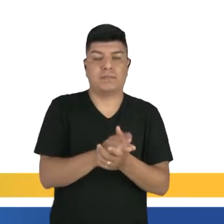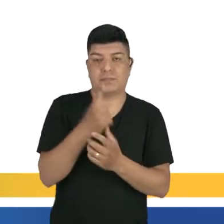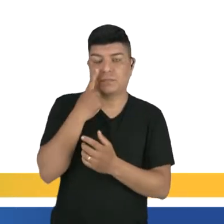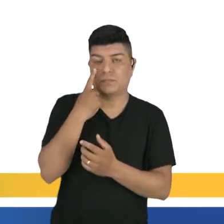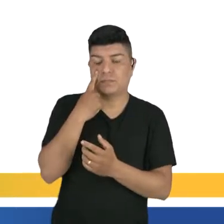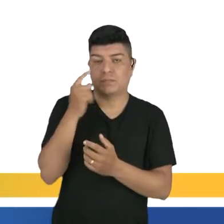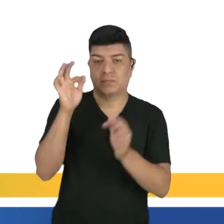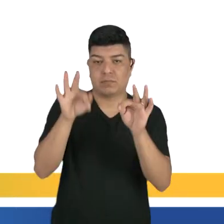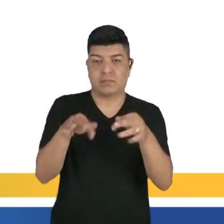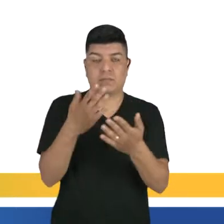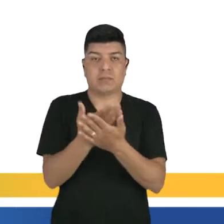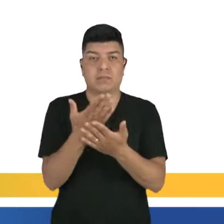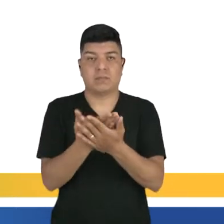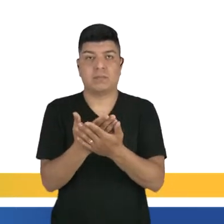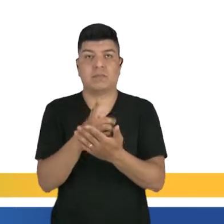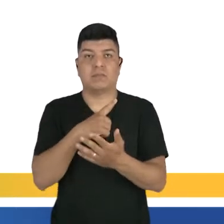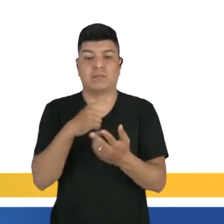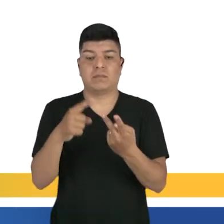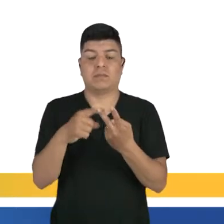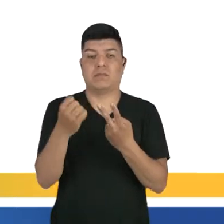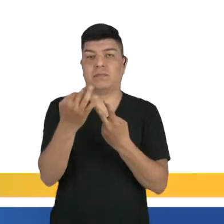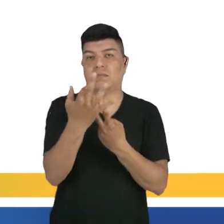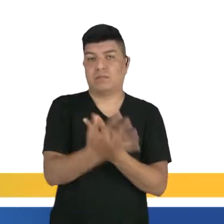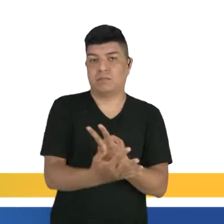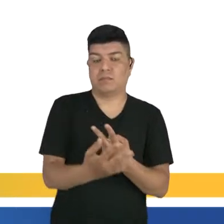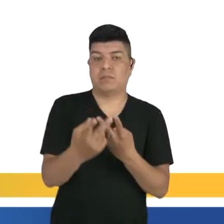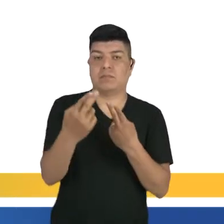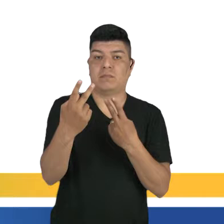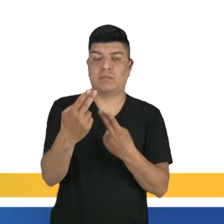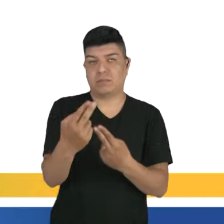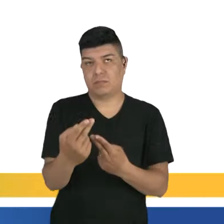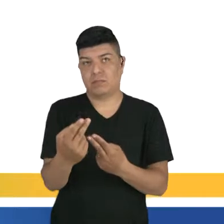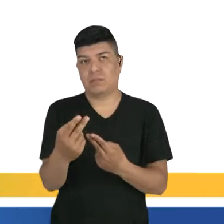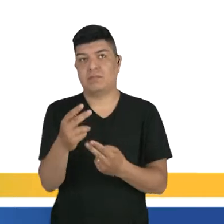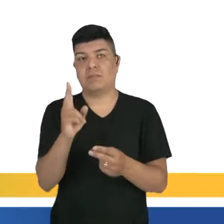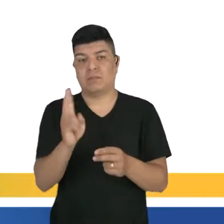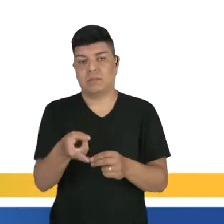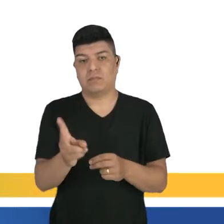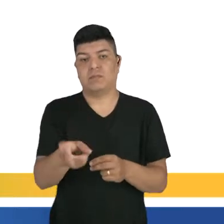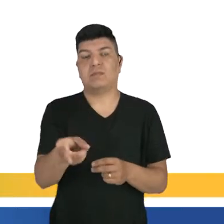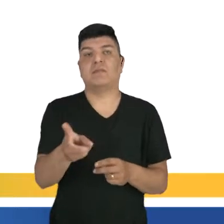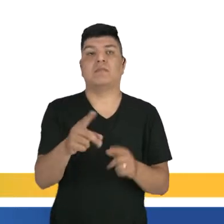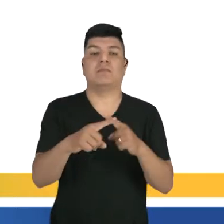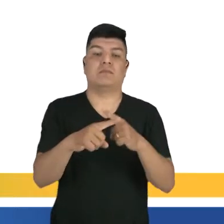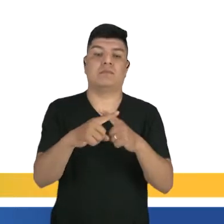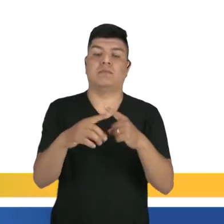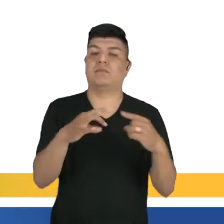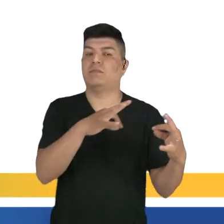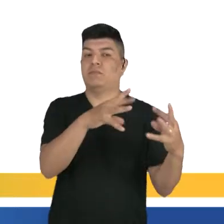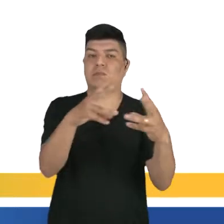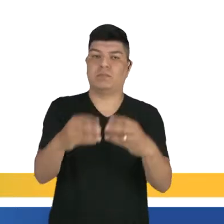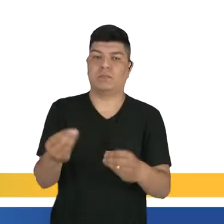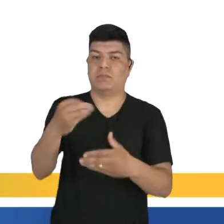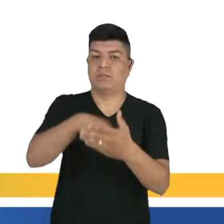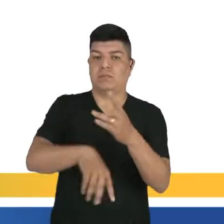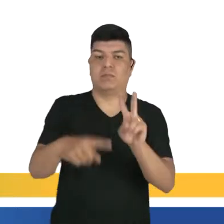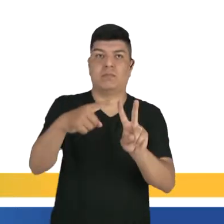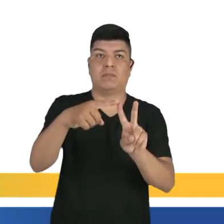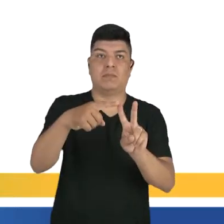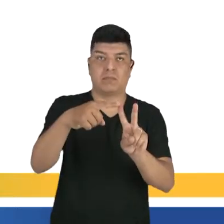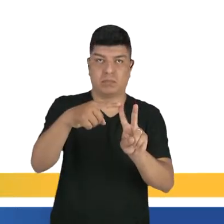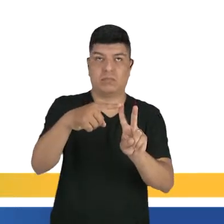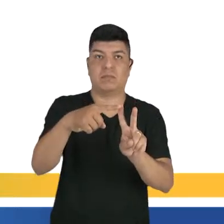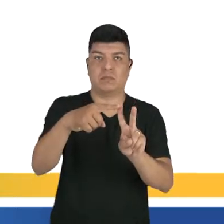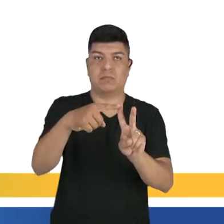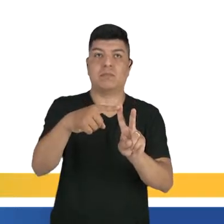Nós vimos na última aula que quando eu tenho radicais de mesmos índices, eu conservo o índice e multiplico tudo dentro da raiz, ou